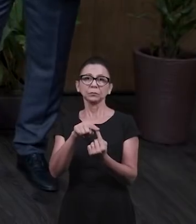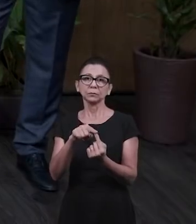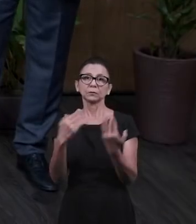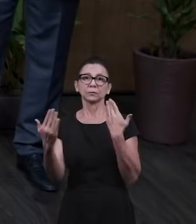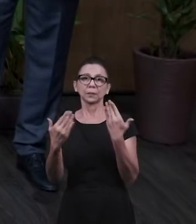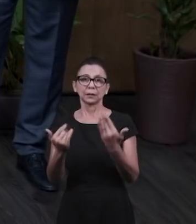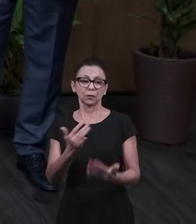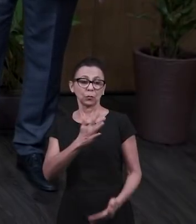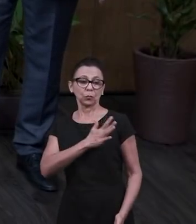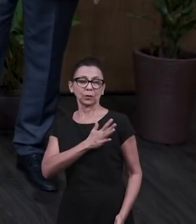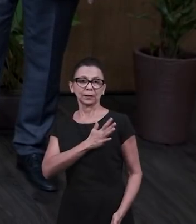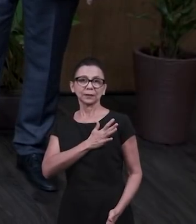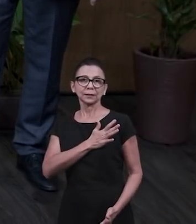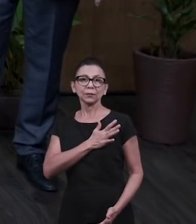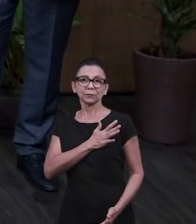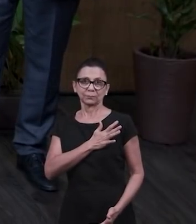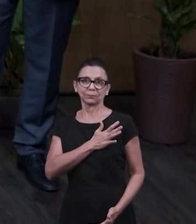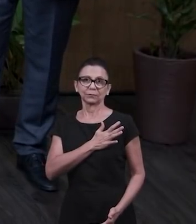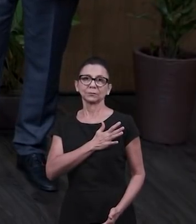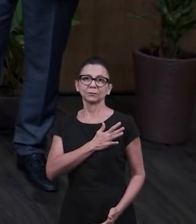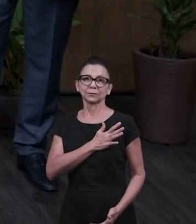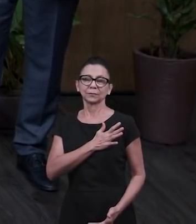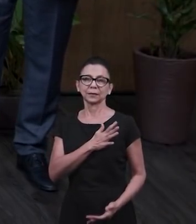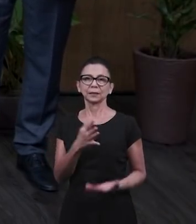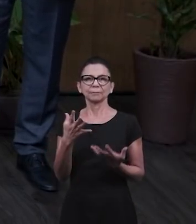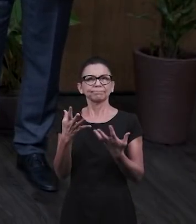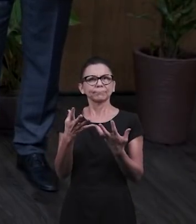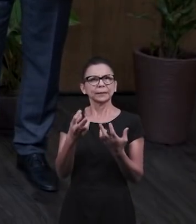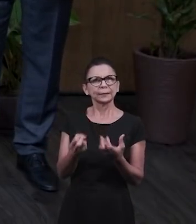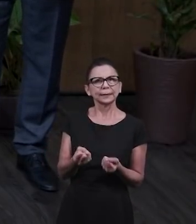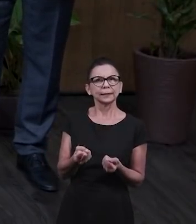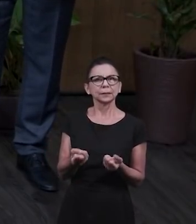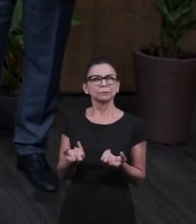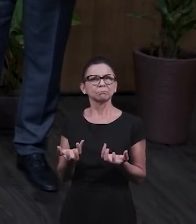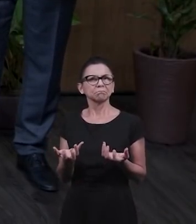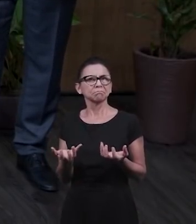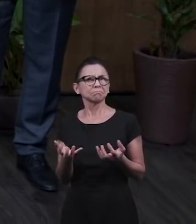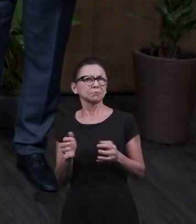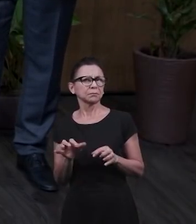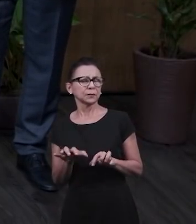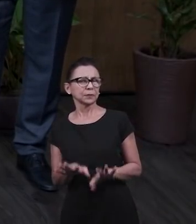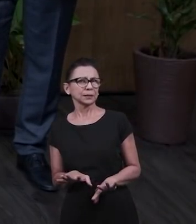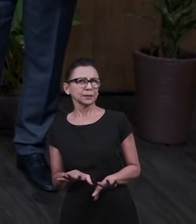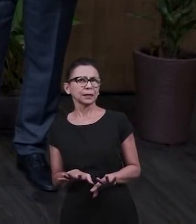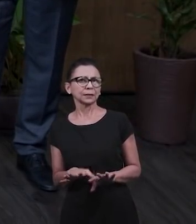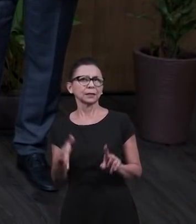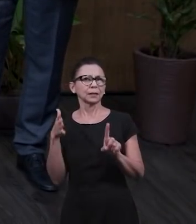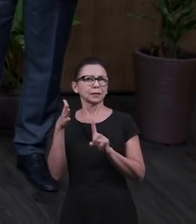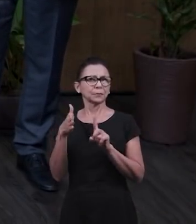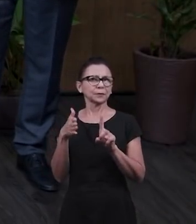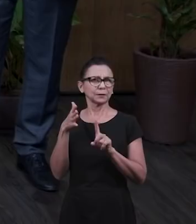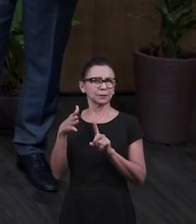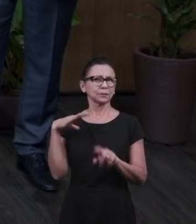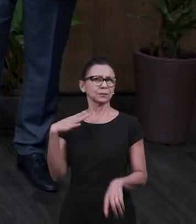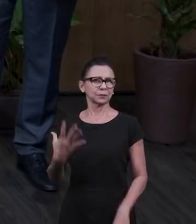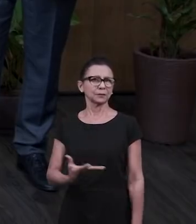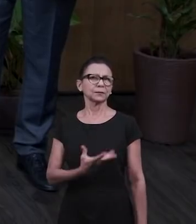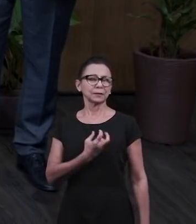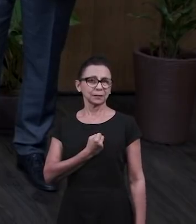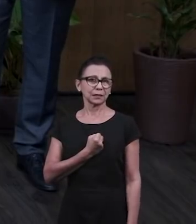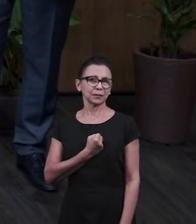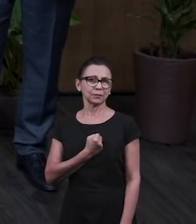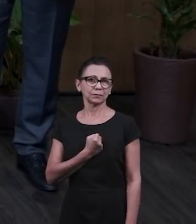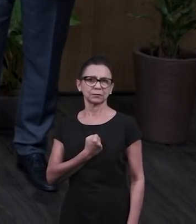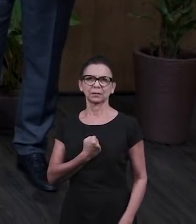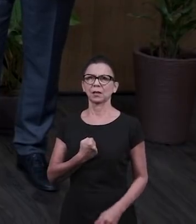Ou seja, o problema não está em Deus e nem na sua palavra.